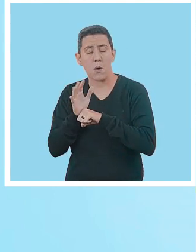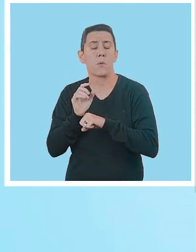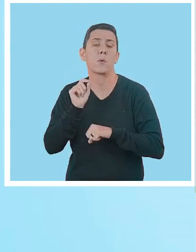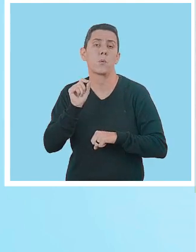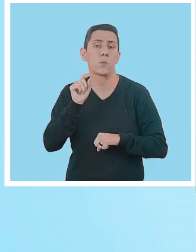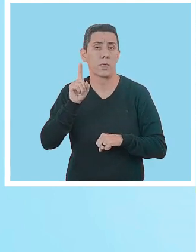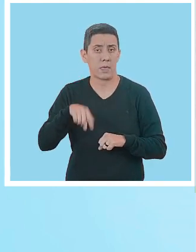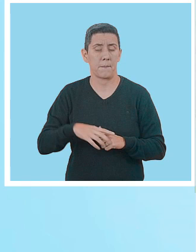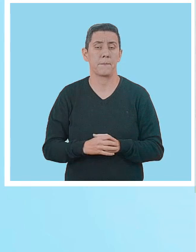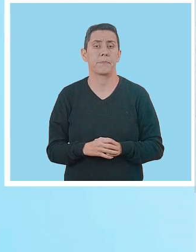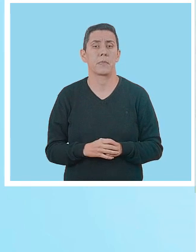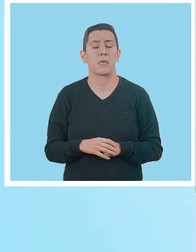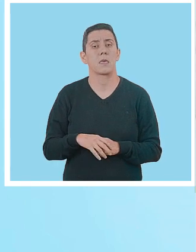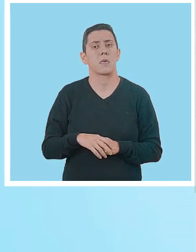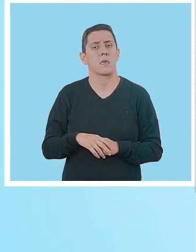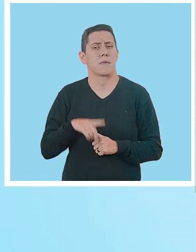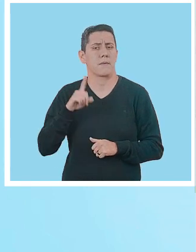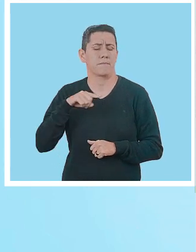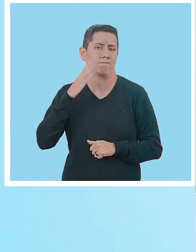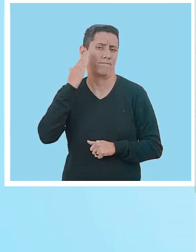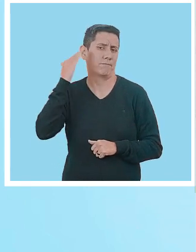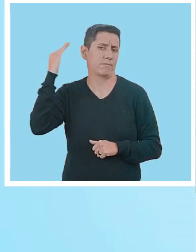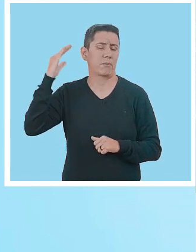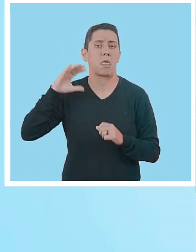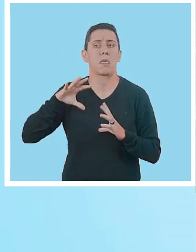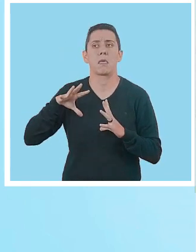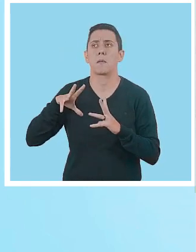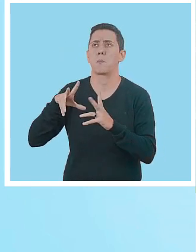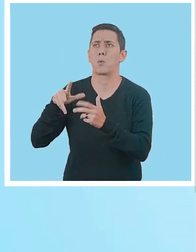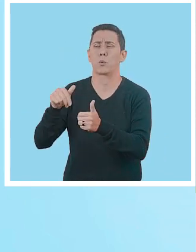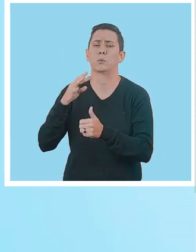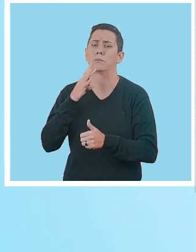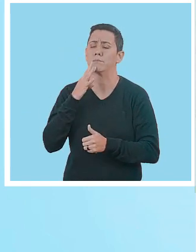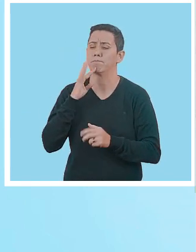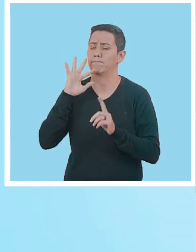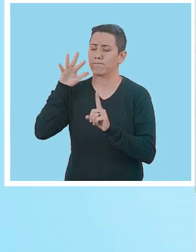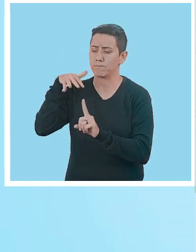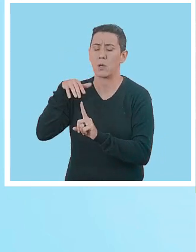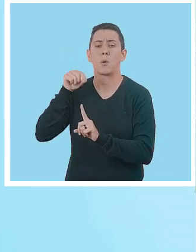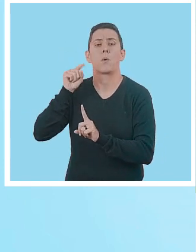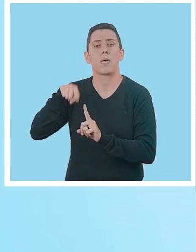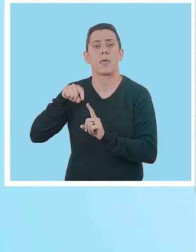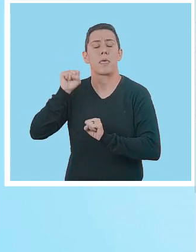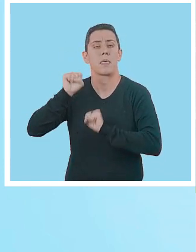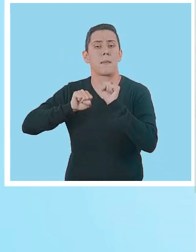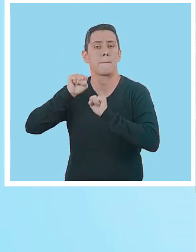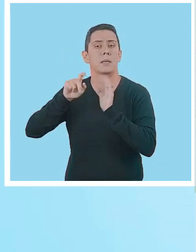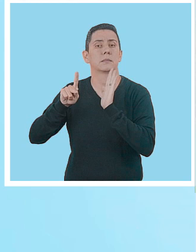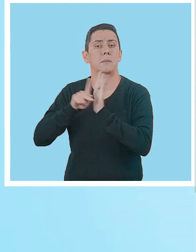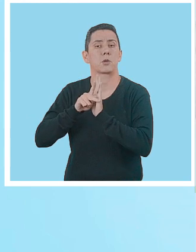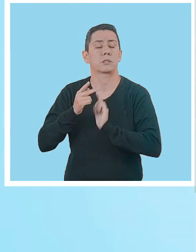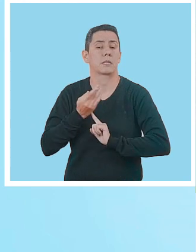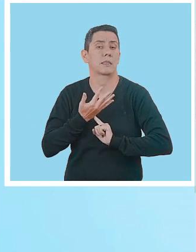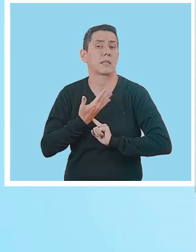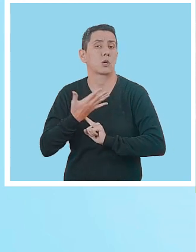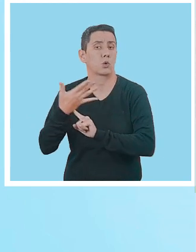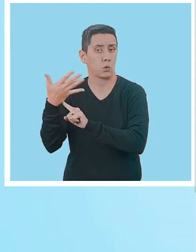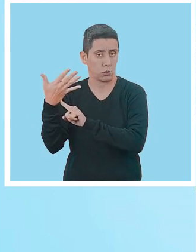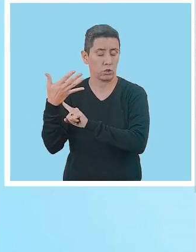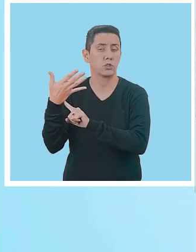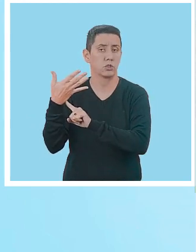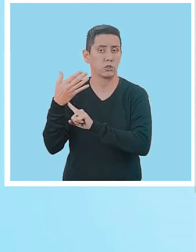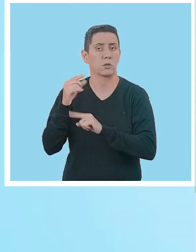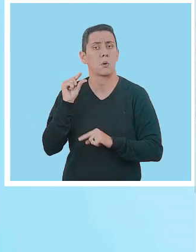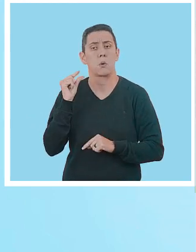uma das maiores empresas de Tecnologia do mundo recentemente saiu no ranking da Fortune atualizado